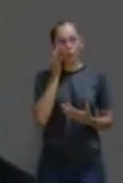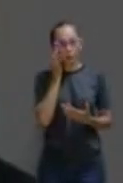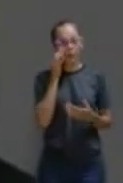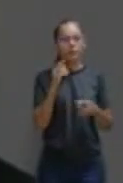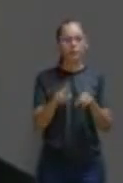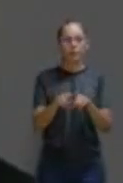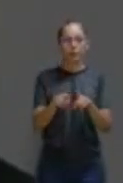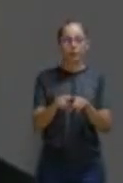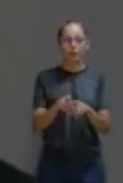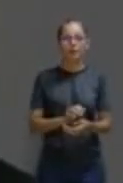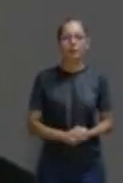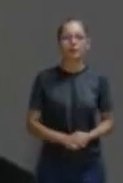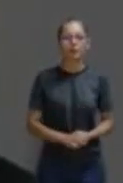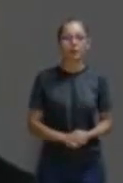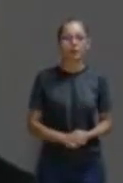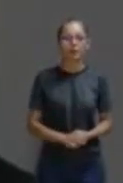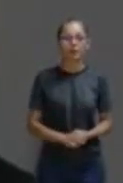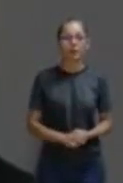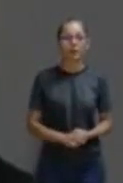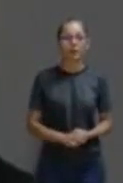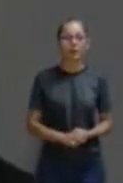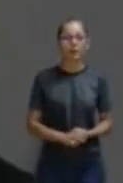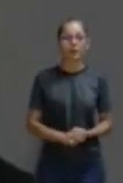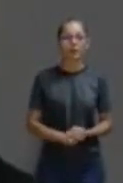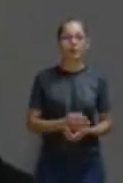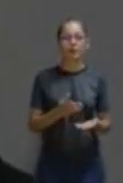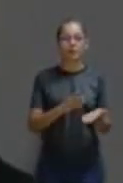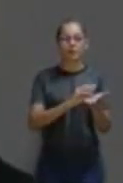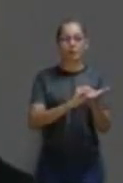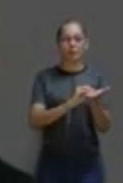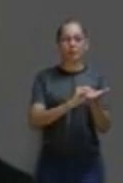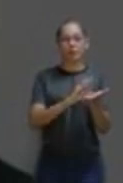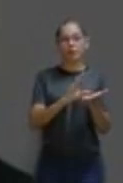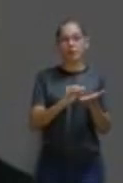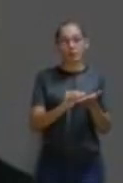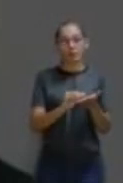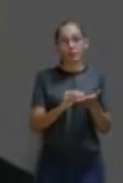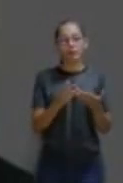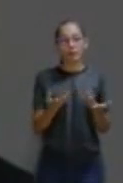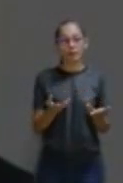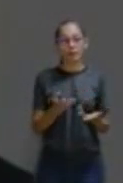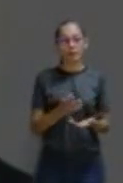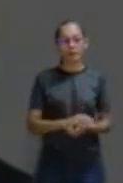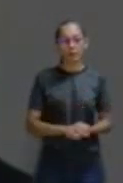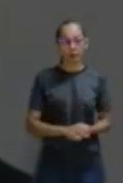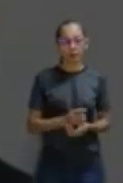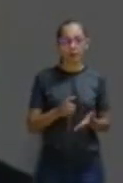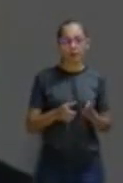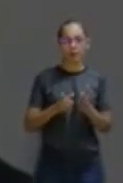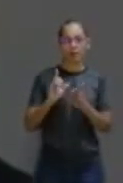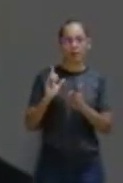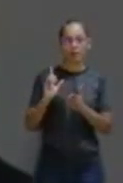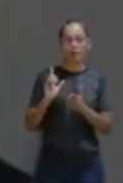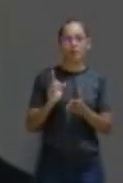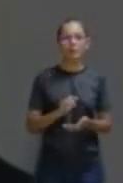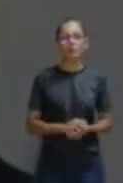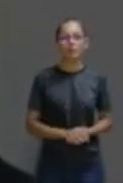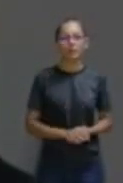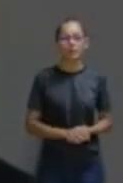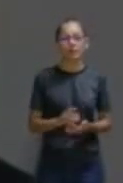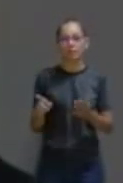por videoconferência, e submeto à apreciação da nossa corte, a ata 15/8/2024.